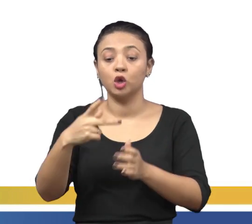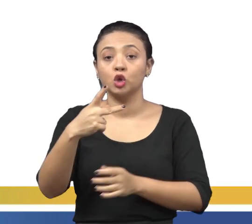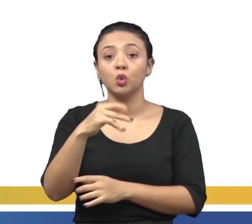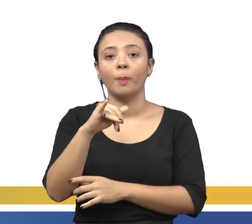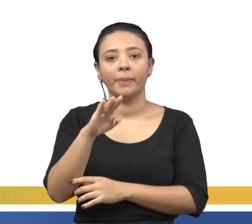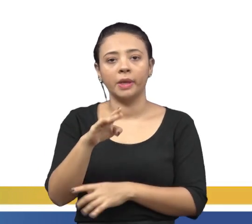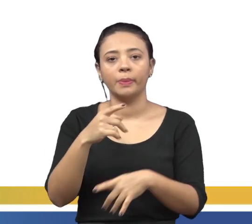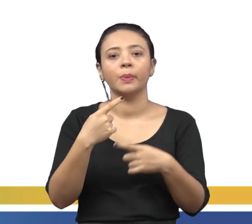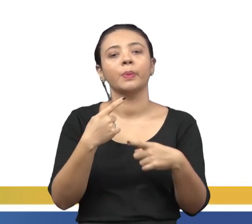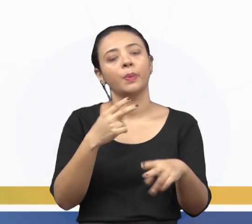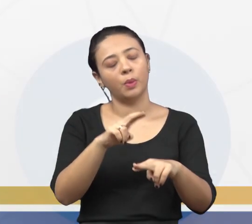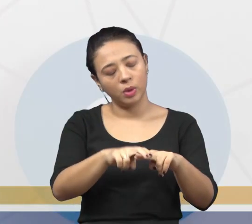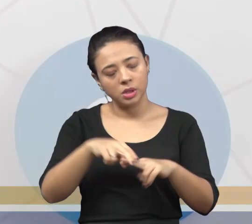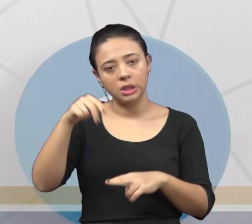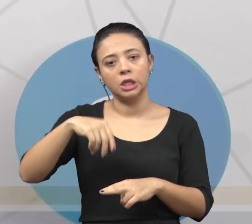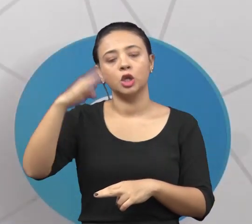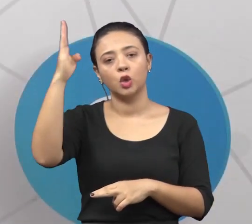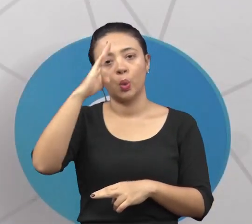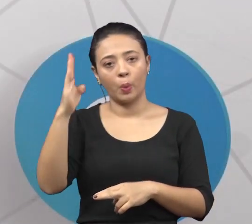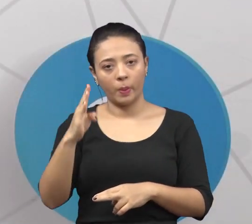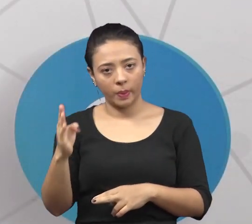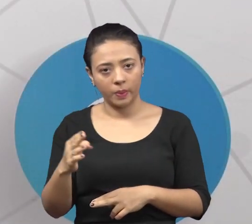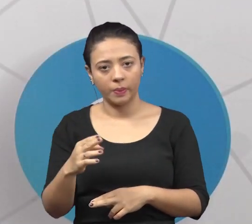isso que o Brasil é um dos alimentadores do mundo.